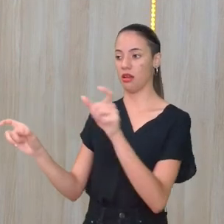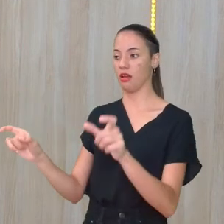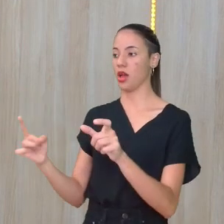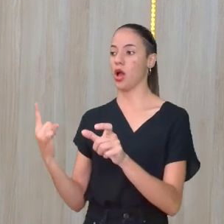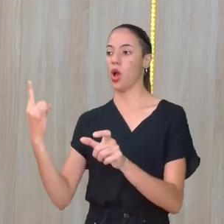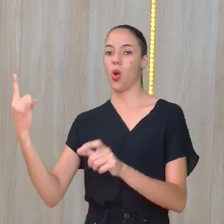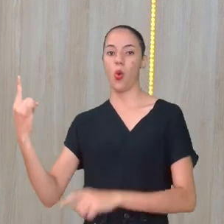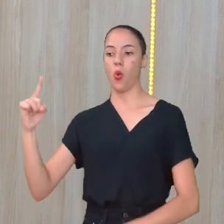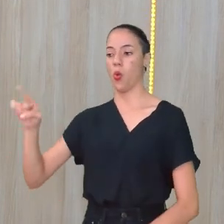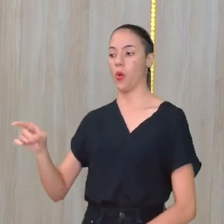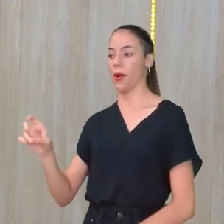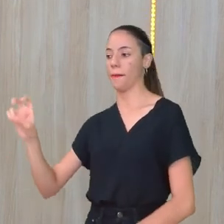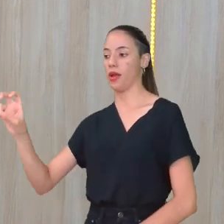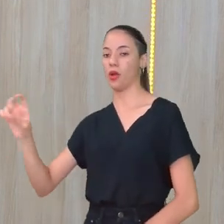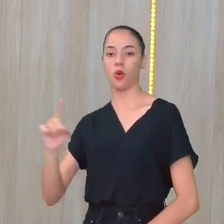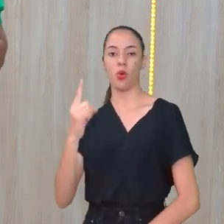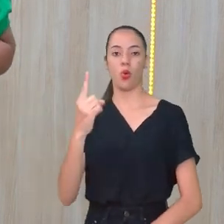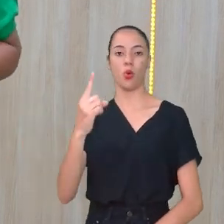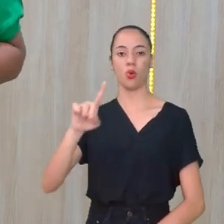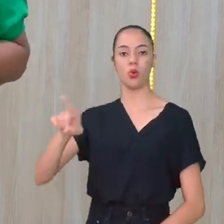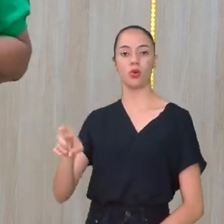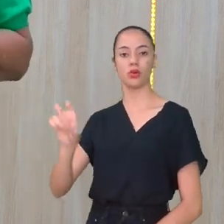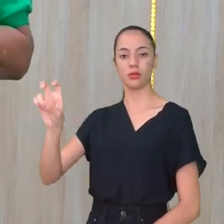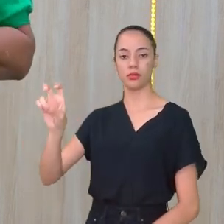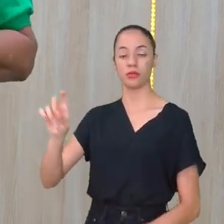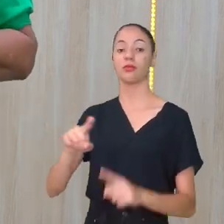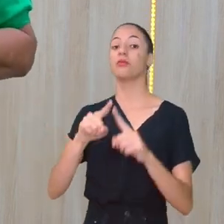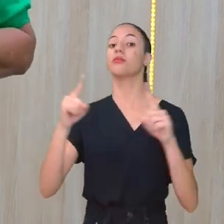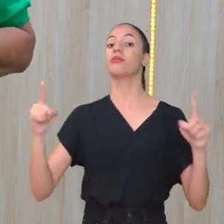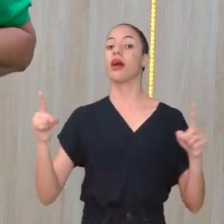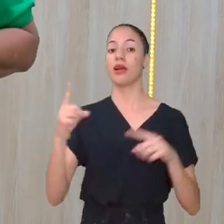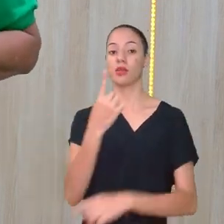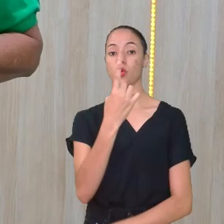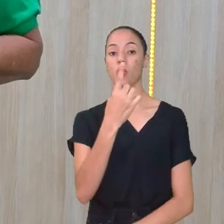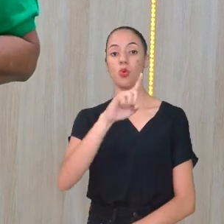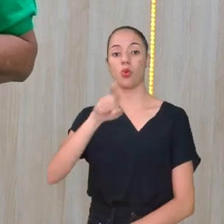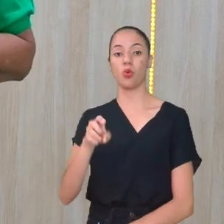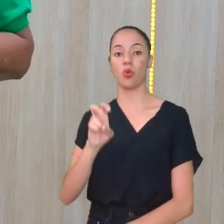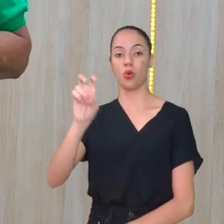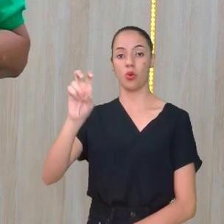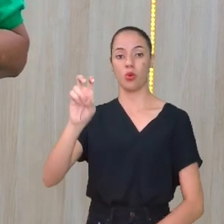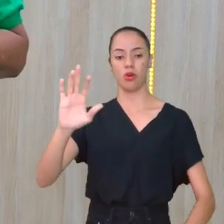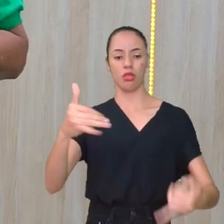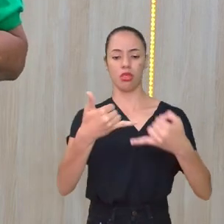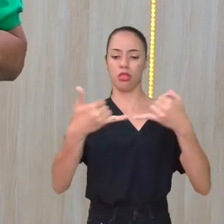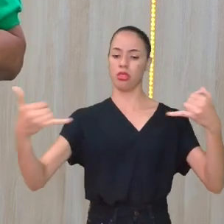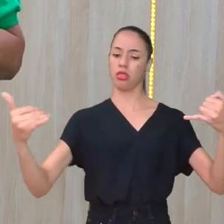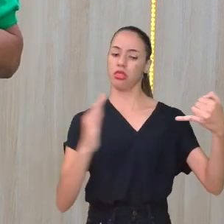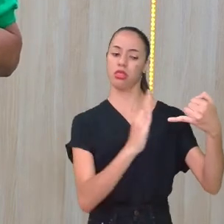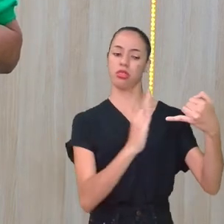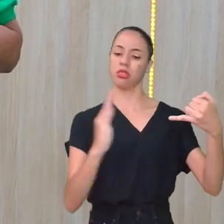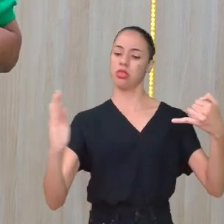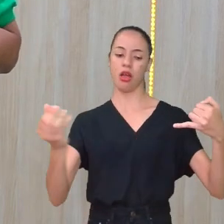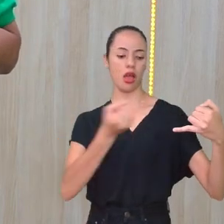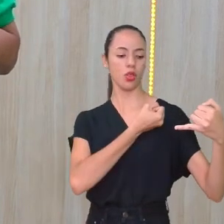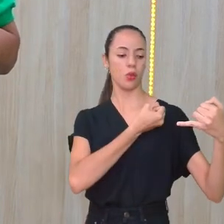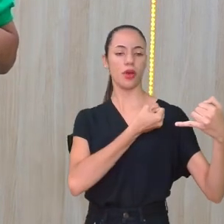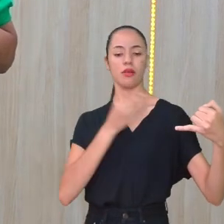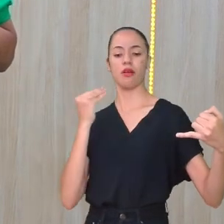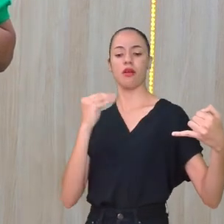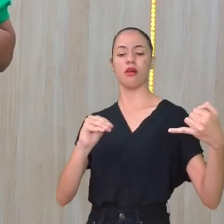isso? Então, mas 1,5 na reta numérica, onde será